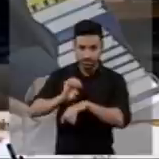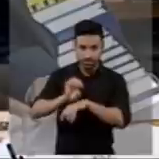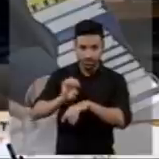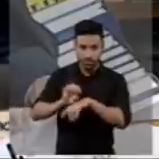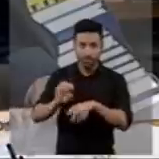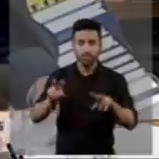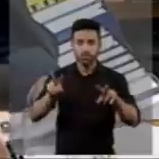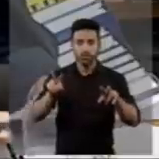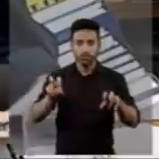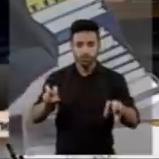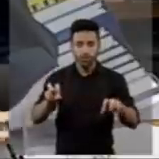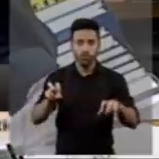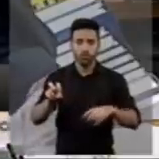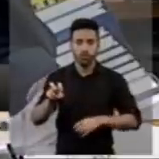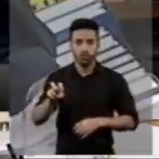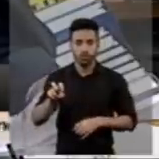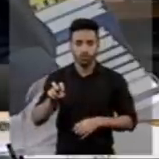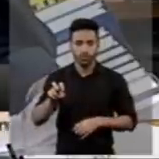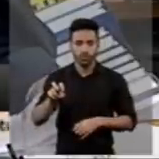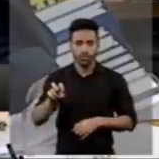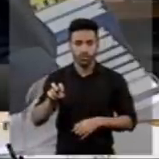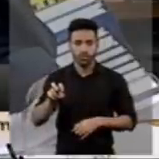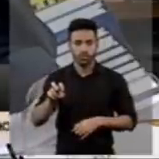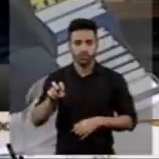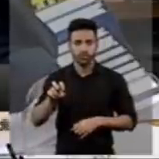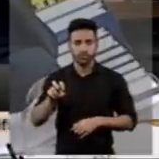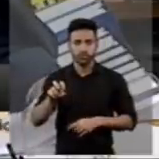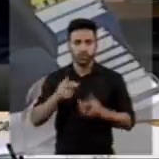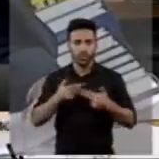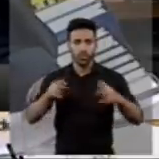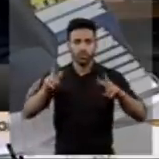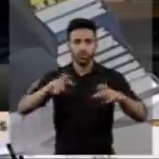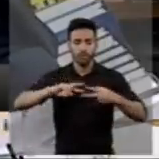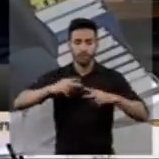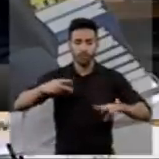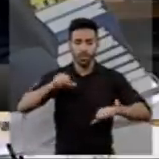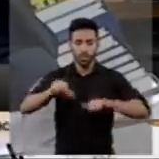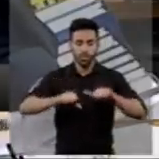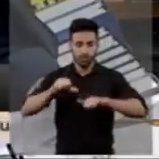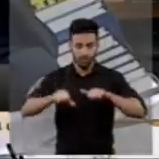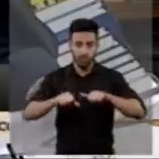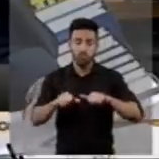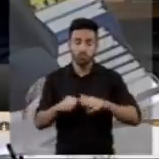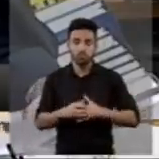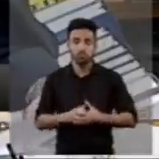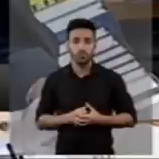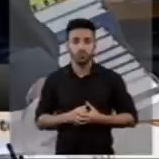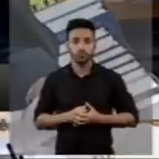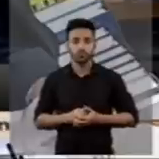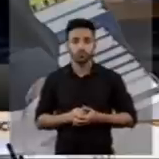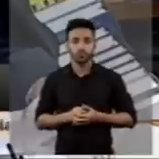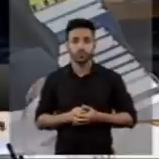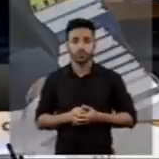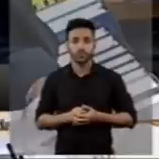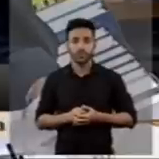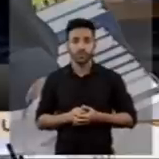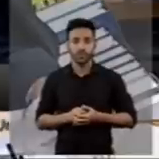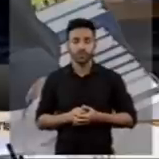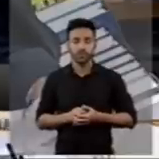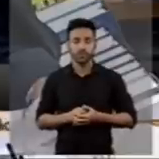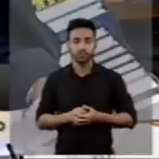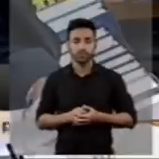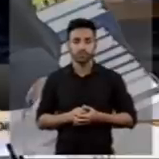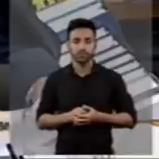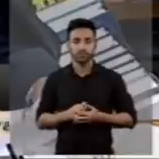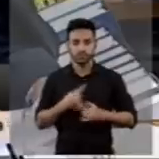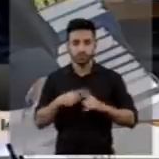aos organismos geneticamente modificados. A conclusão no sentido da observância não exclusiva